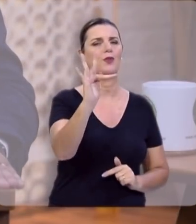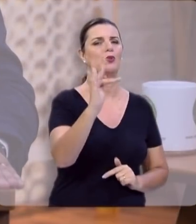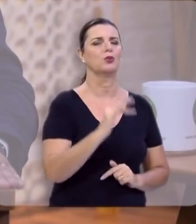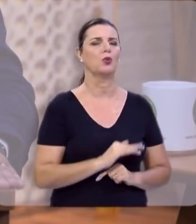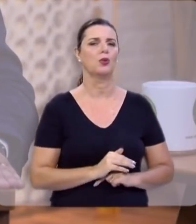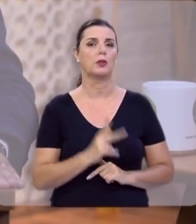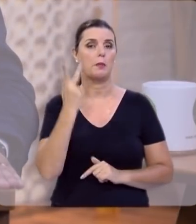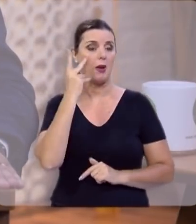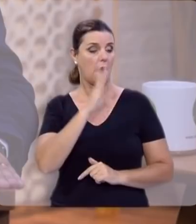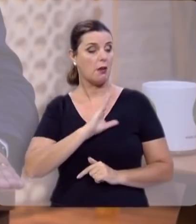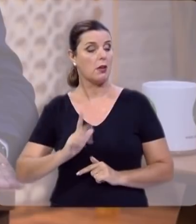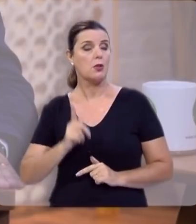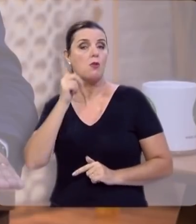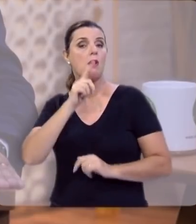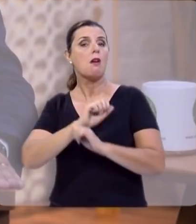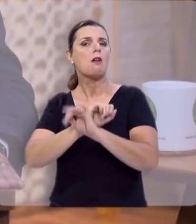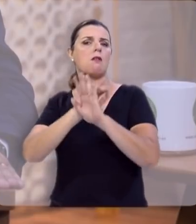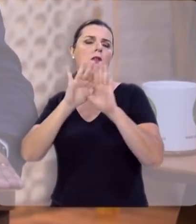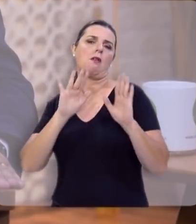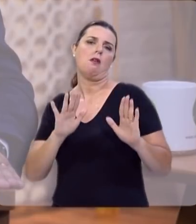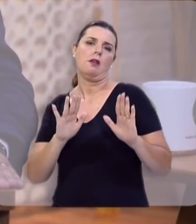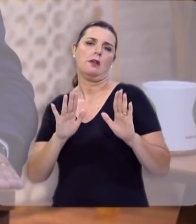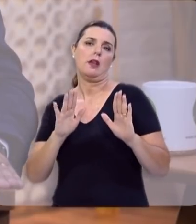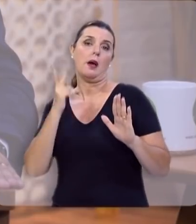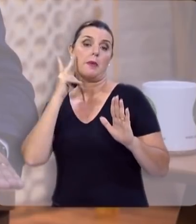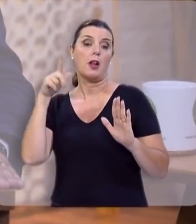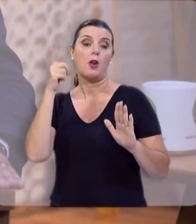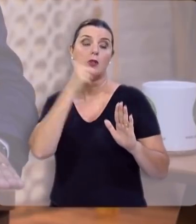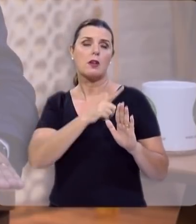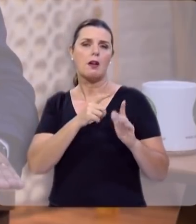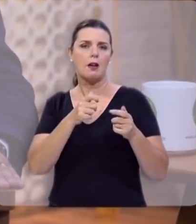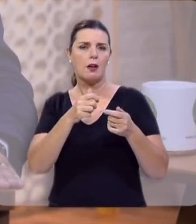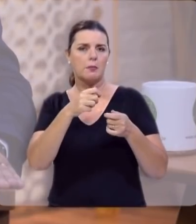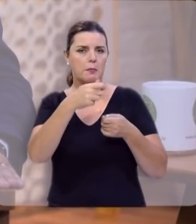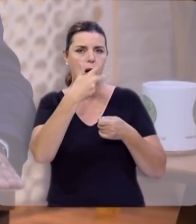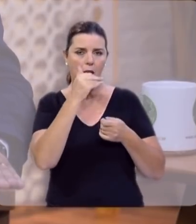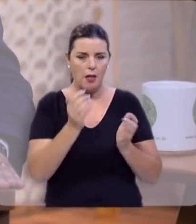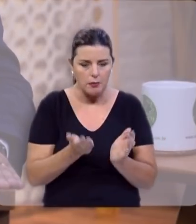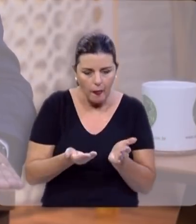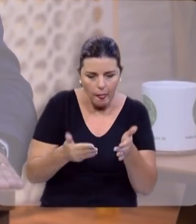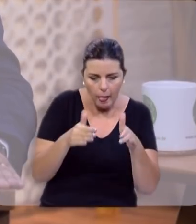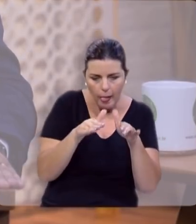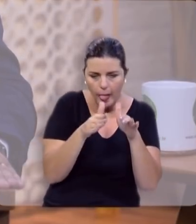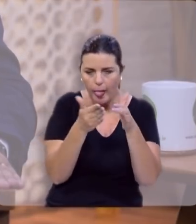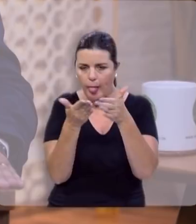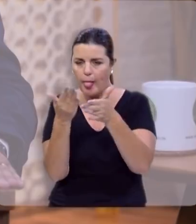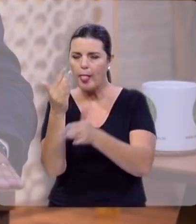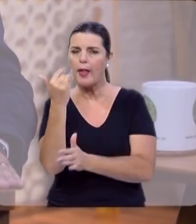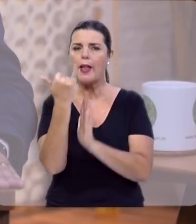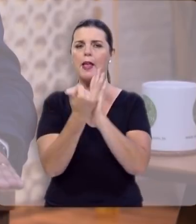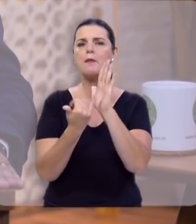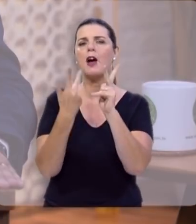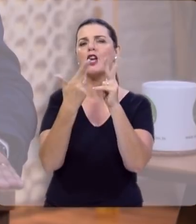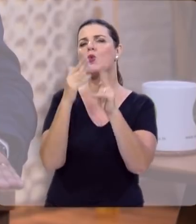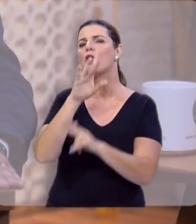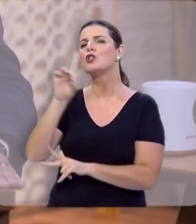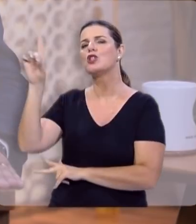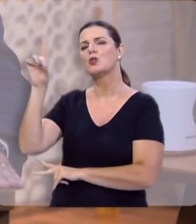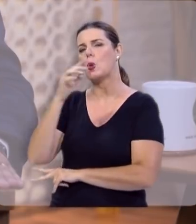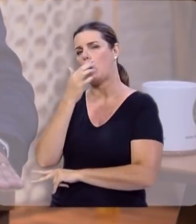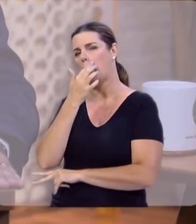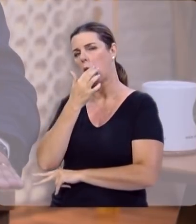maior, para que Cristo seja glorificado, para que nós sejamos moldados à imagem de Jesus, para que